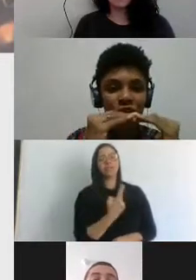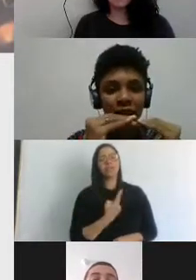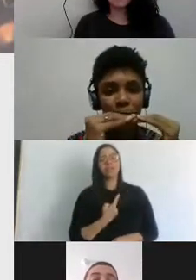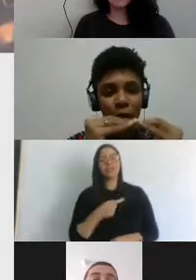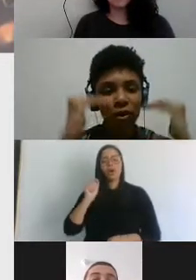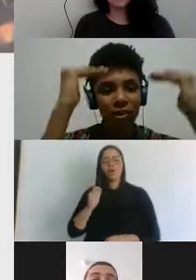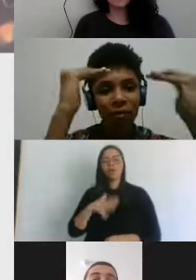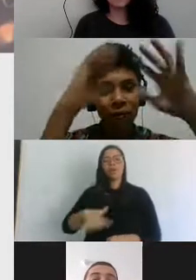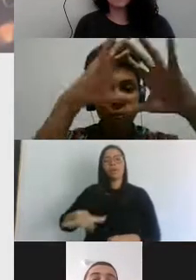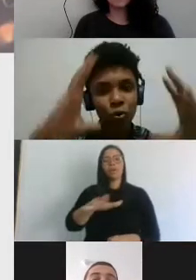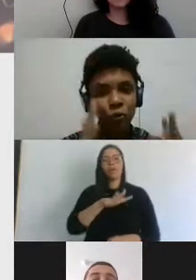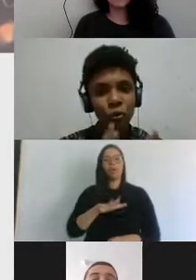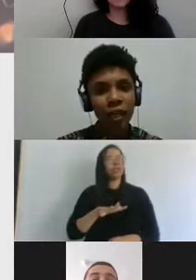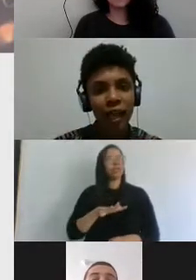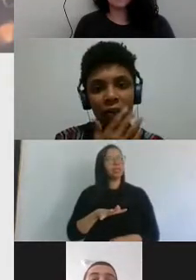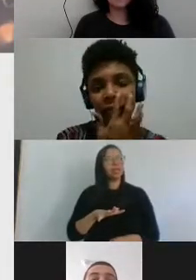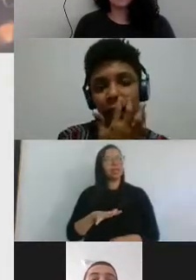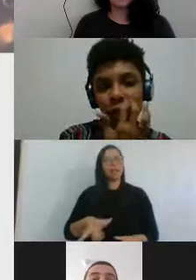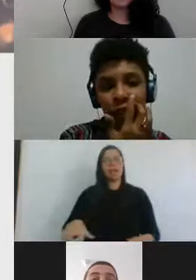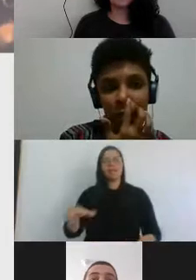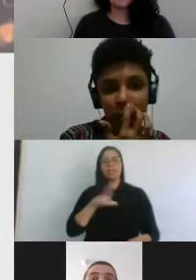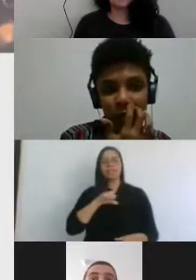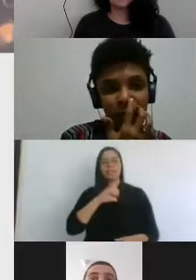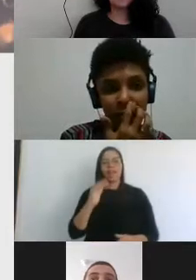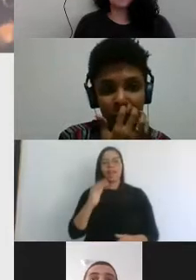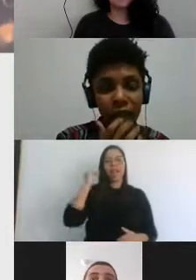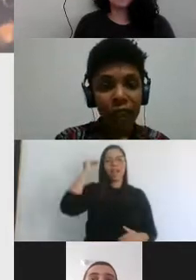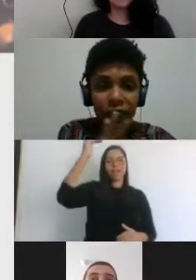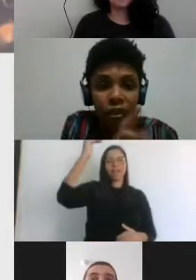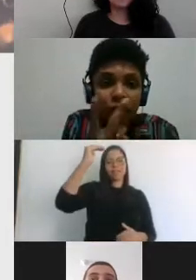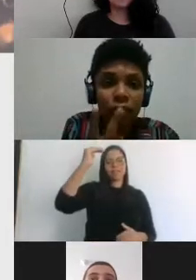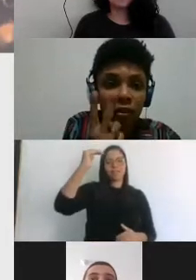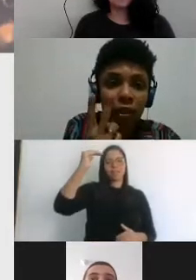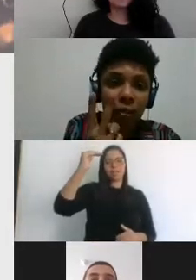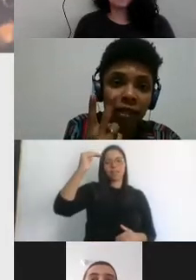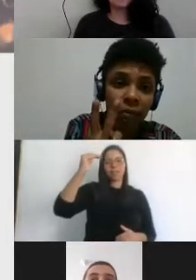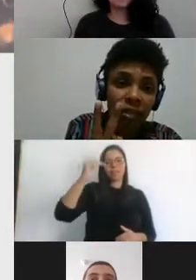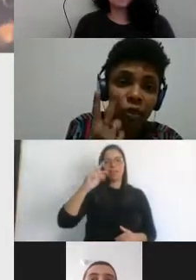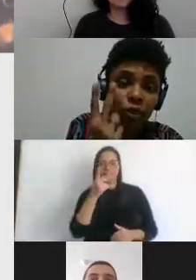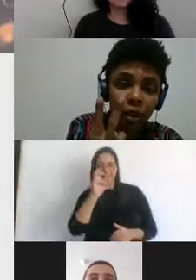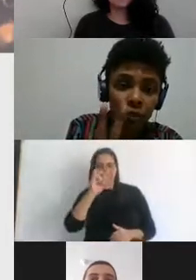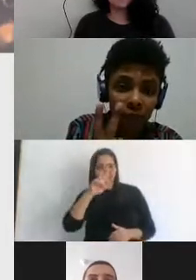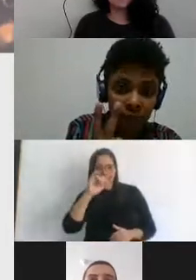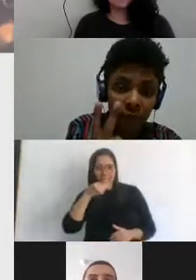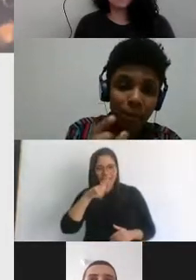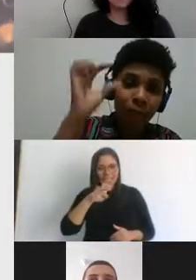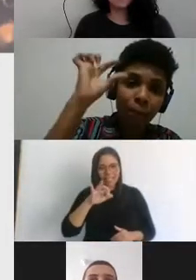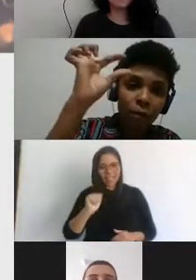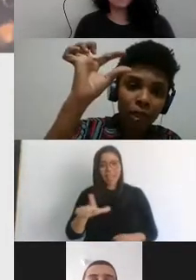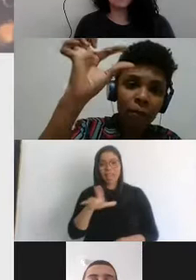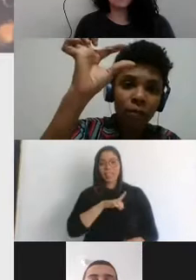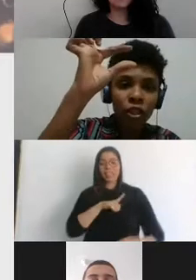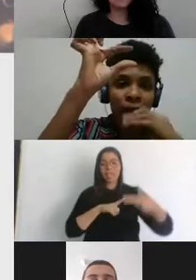coloniza e você está um pouco acima da estrutura hierárquica e uma determinada sociedade que só tem que só tem basicamente dois lugares